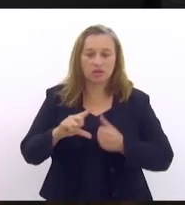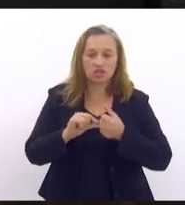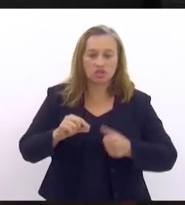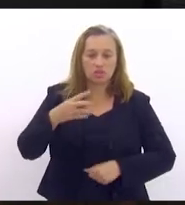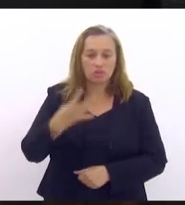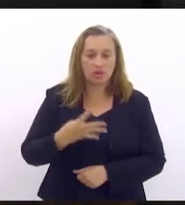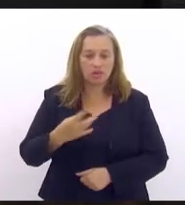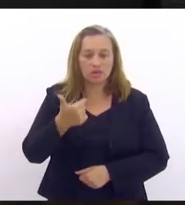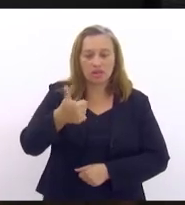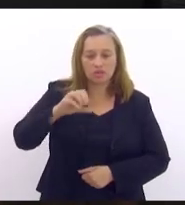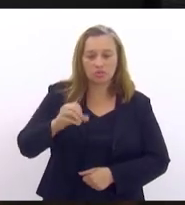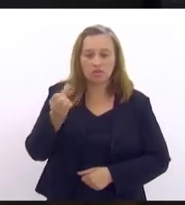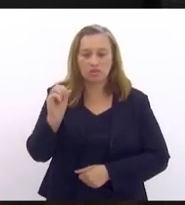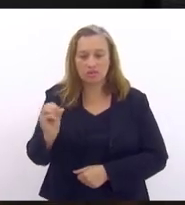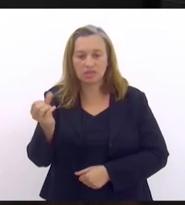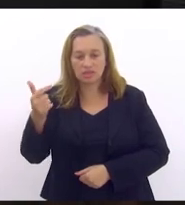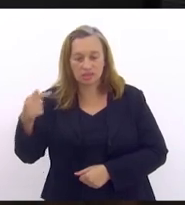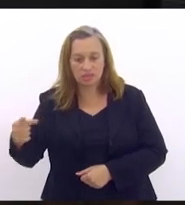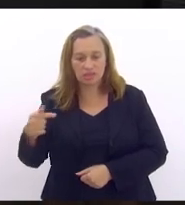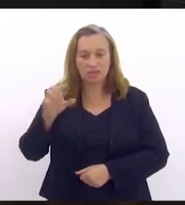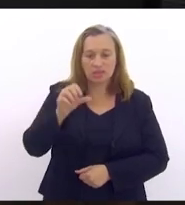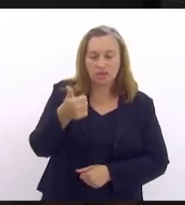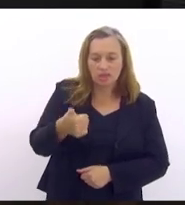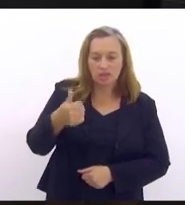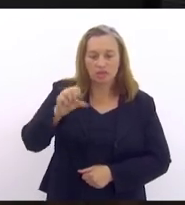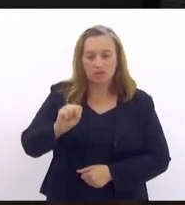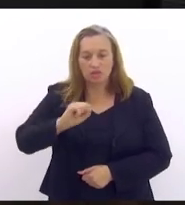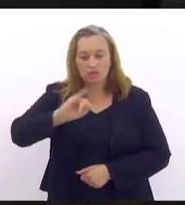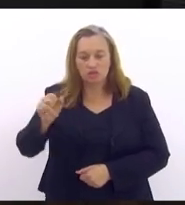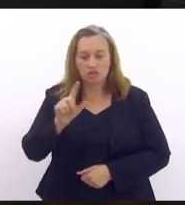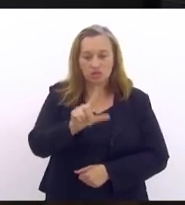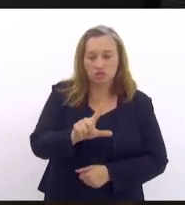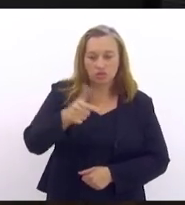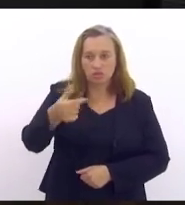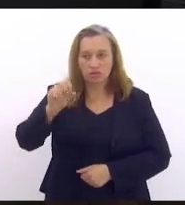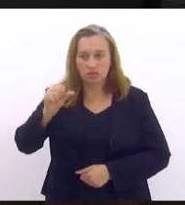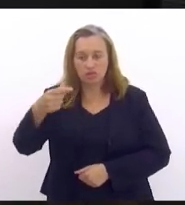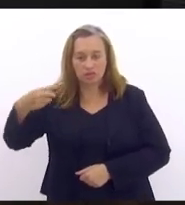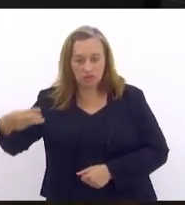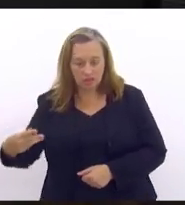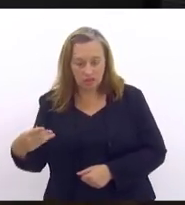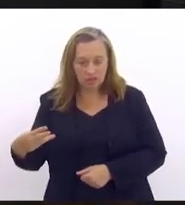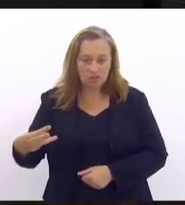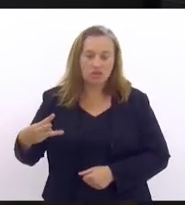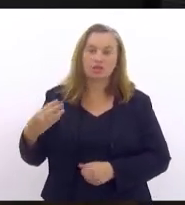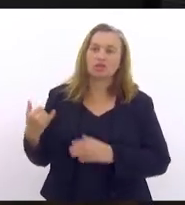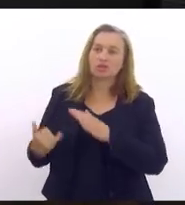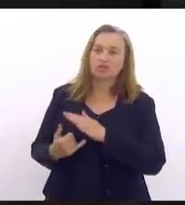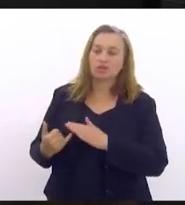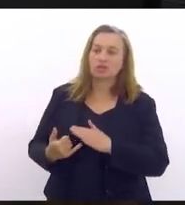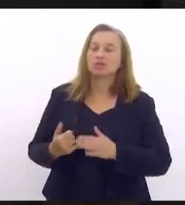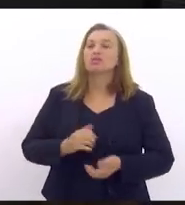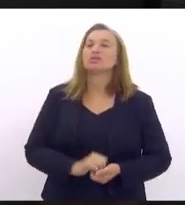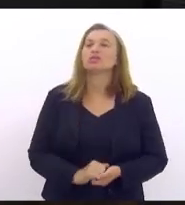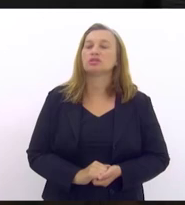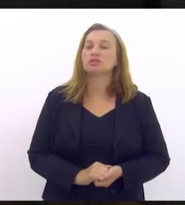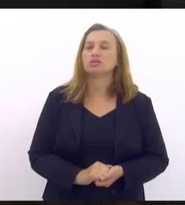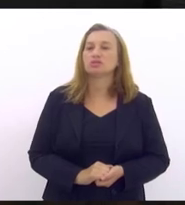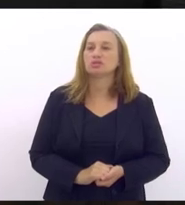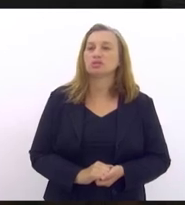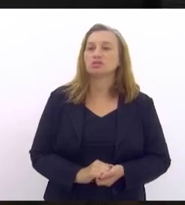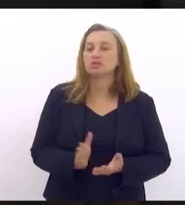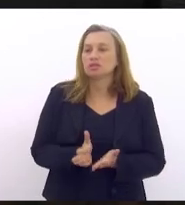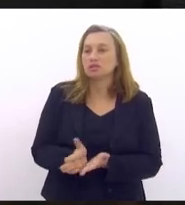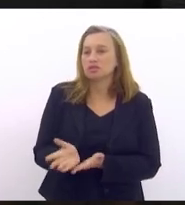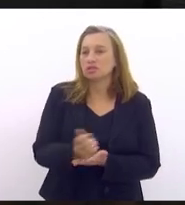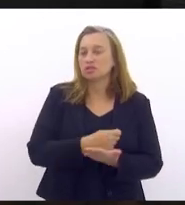lei número 10.067, 18 de julho de 2023, que dispõe sobre a instituição de regime especial diferenciado de